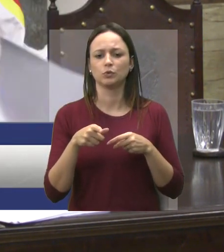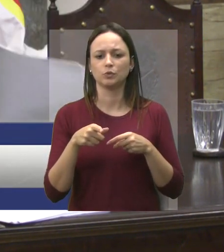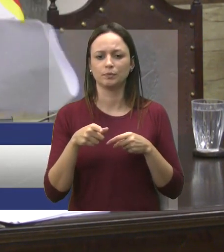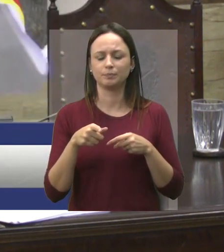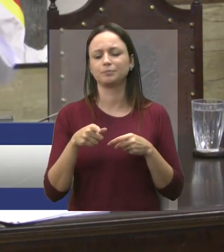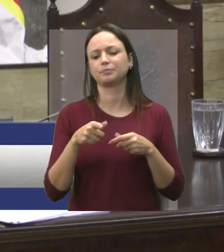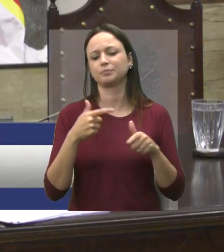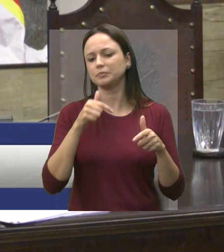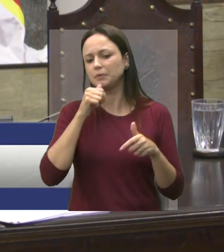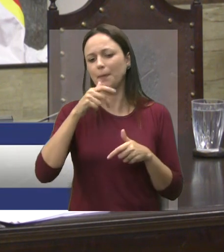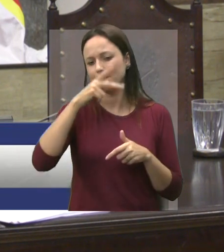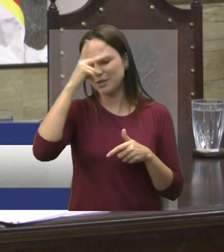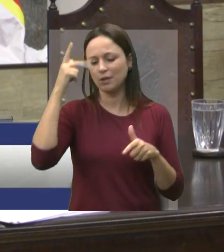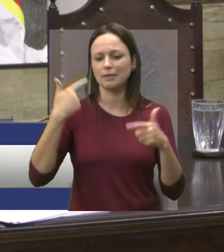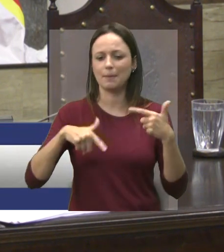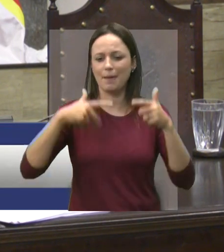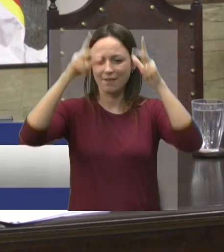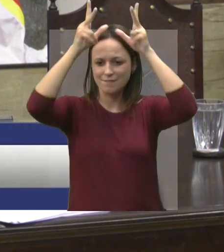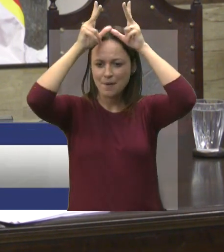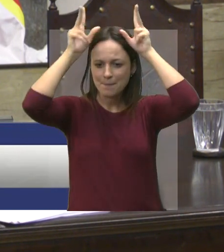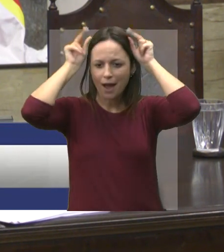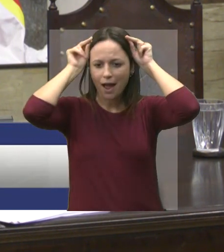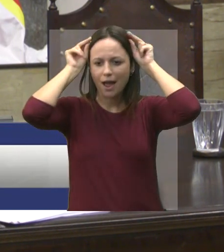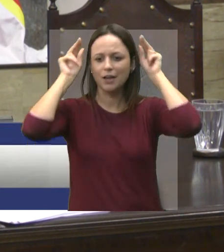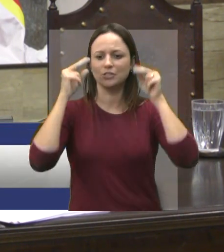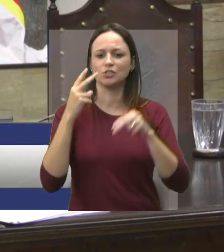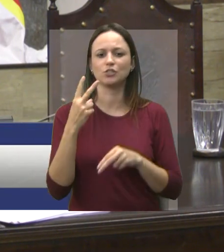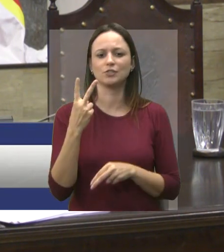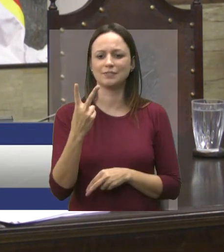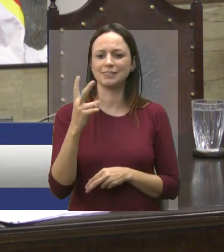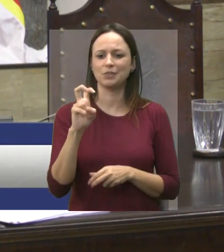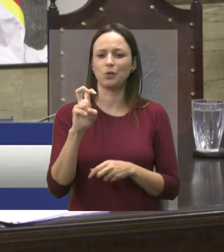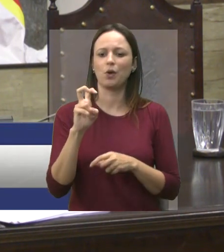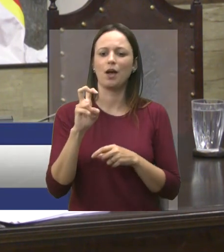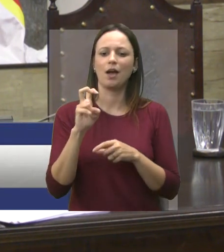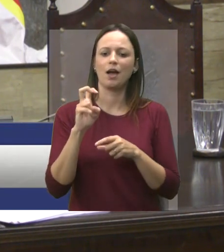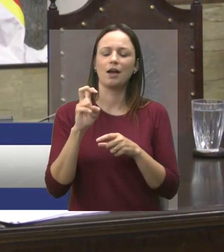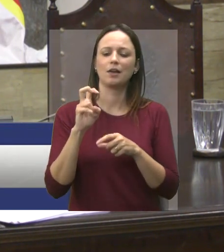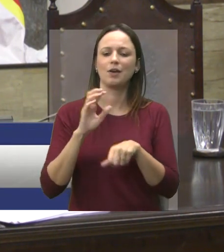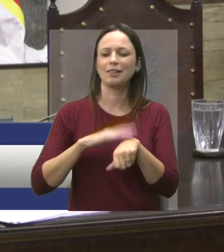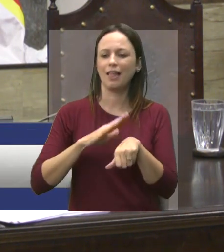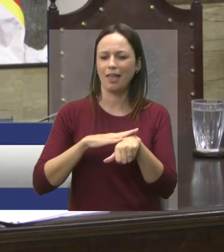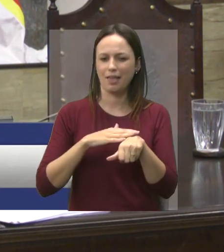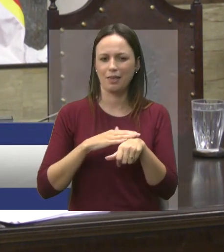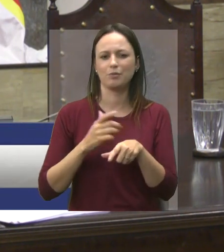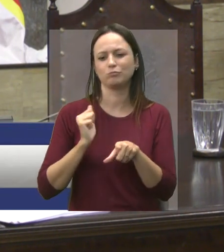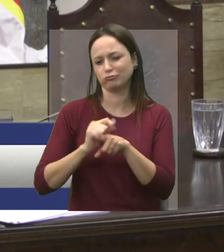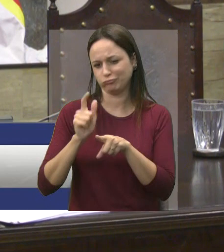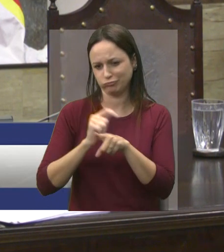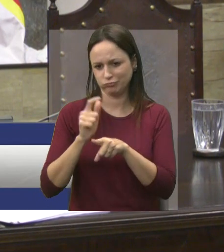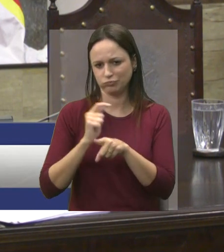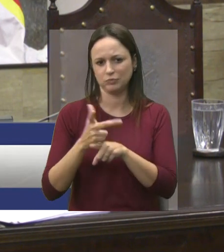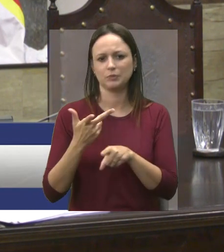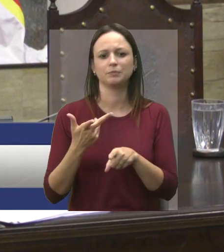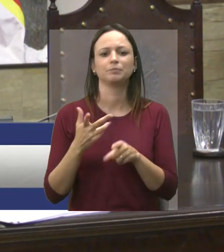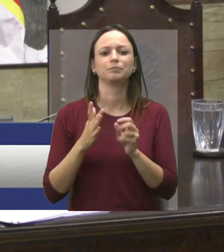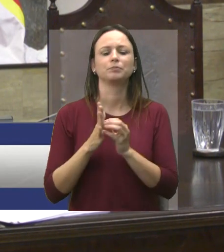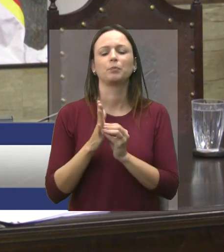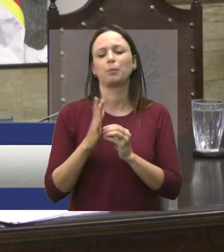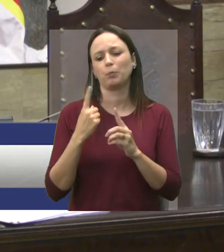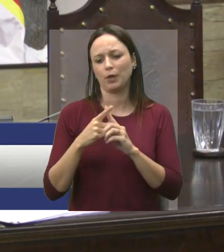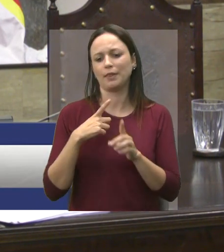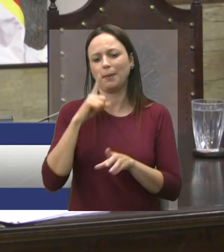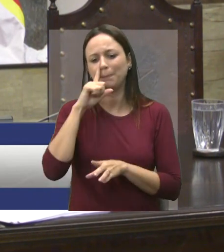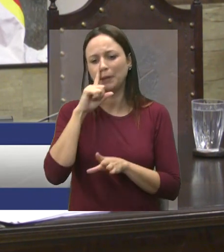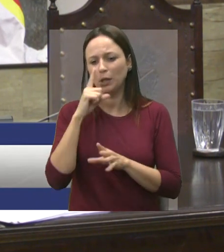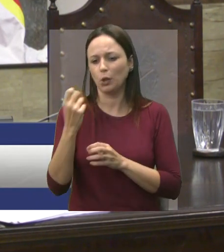da enfermagem, por exemplo, que eu dei como exemplo, que se aposentaria com 25 anos de tempo, exclusivo com exposição,